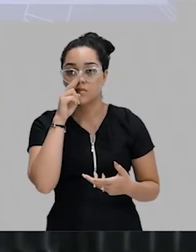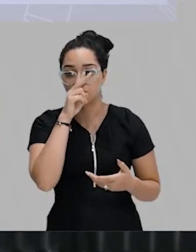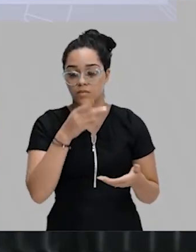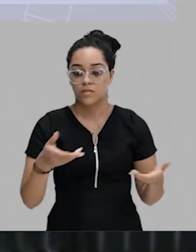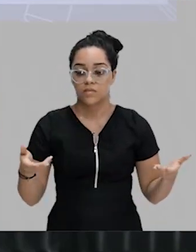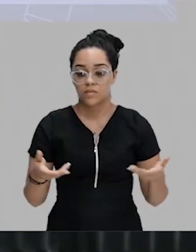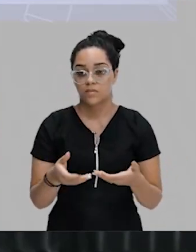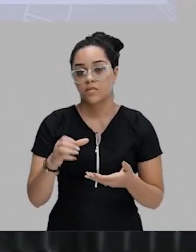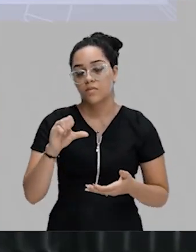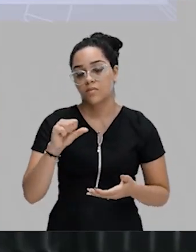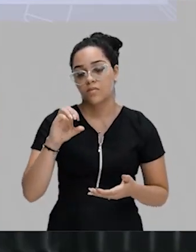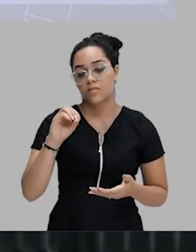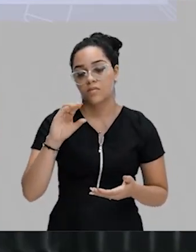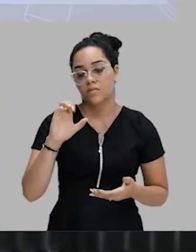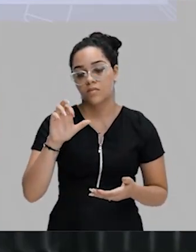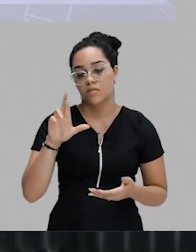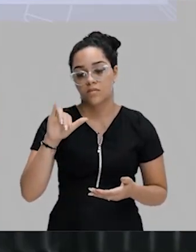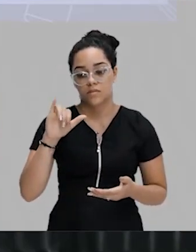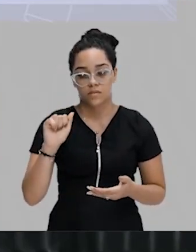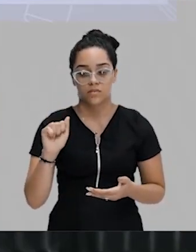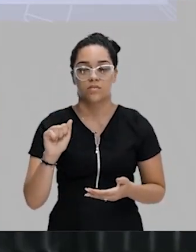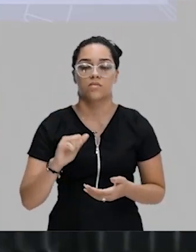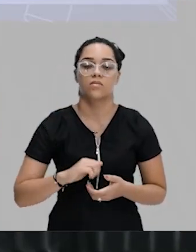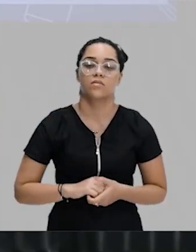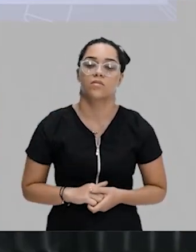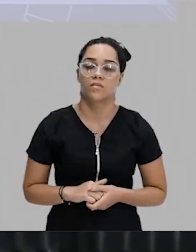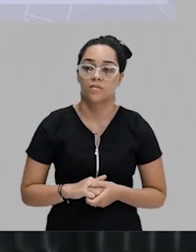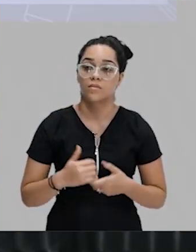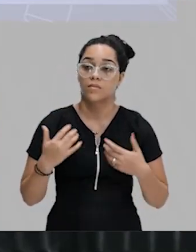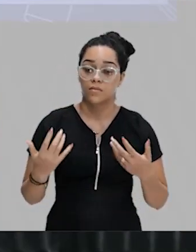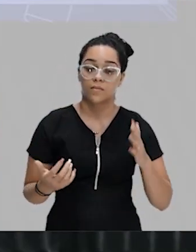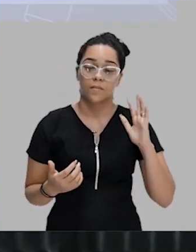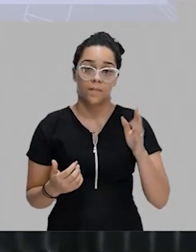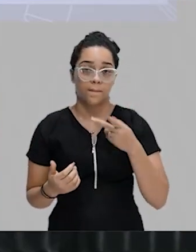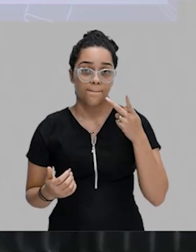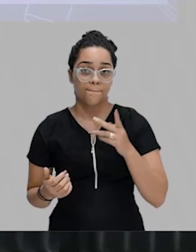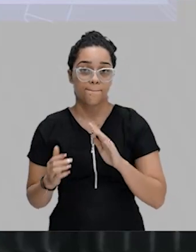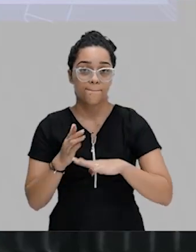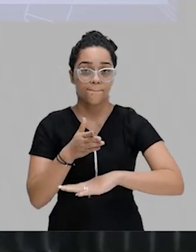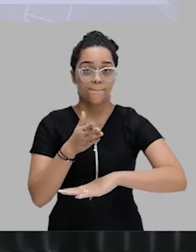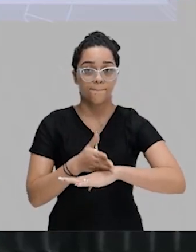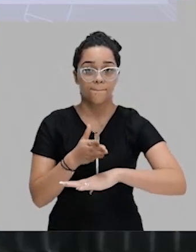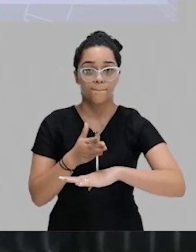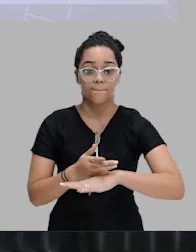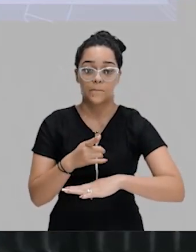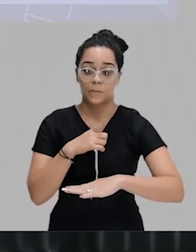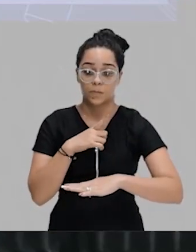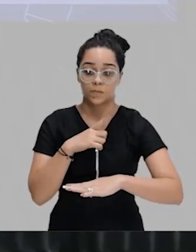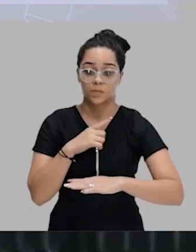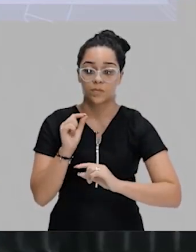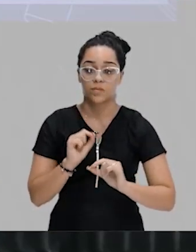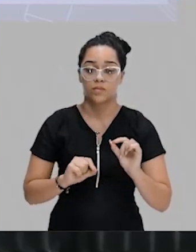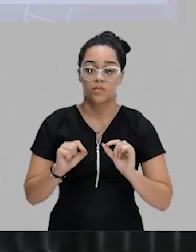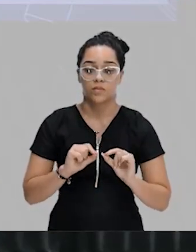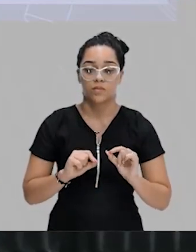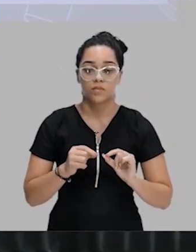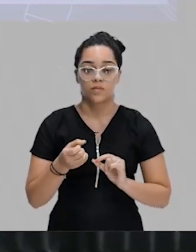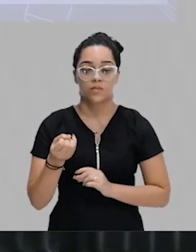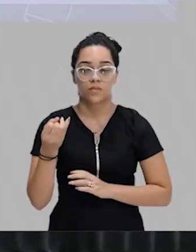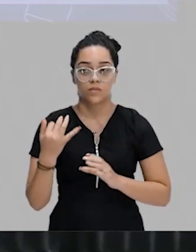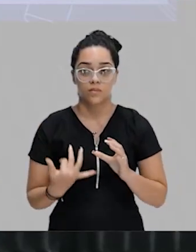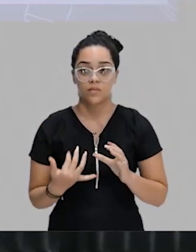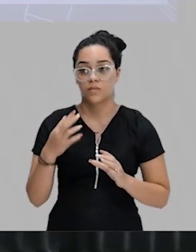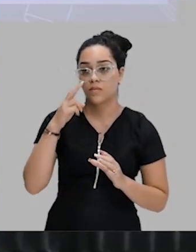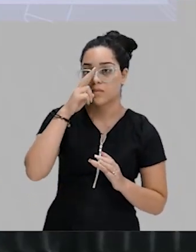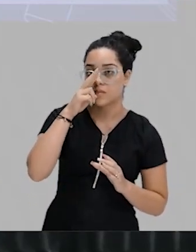de soberano e não mais de suzerano, como foi lá na Idade Média. Ele exerce um poder de